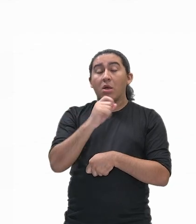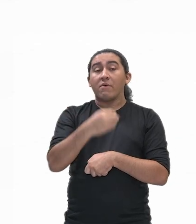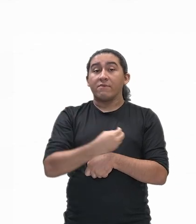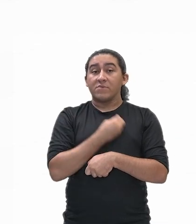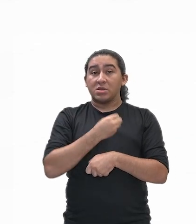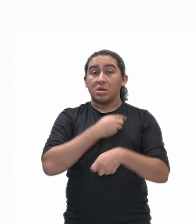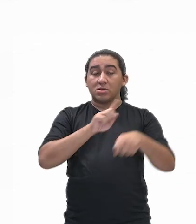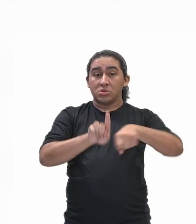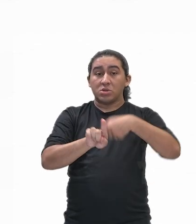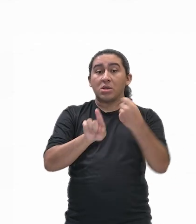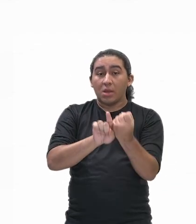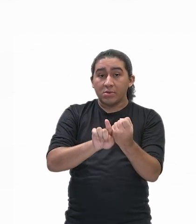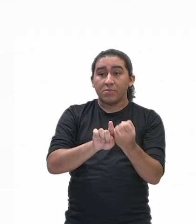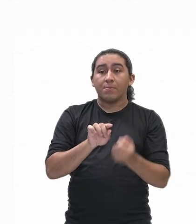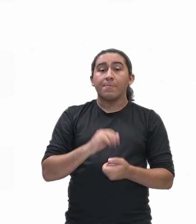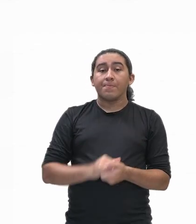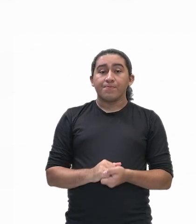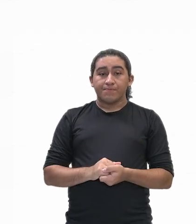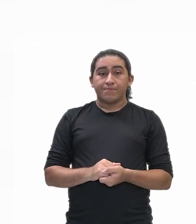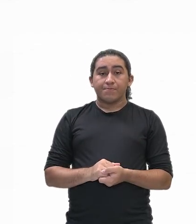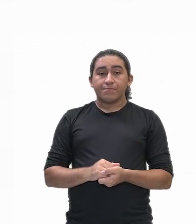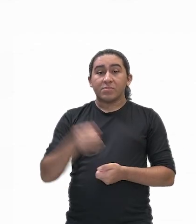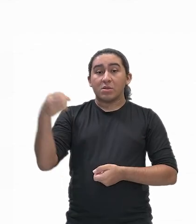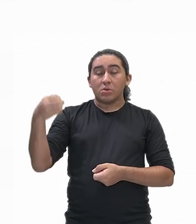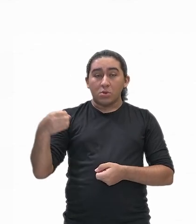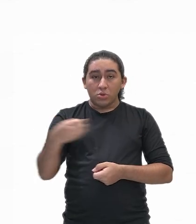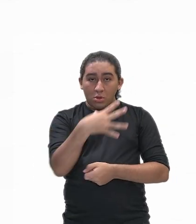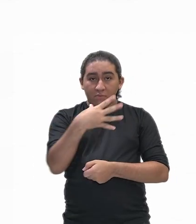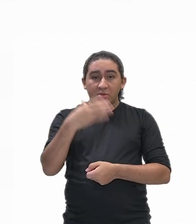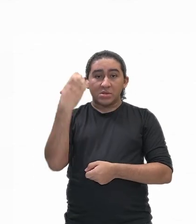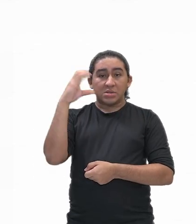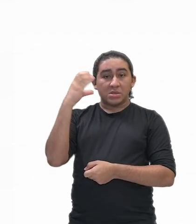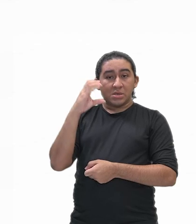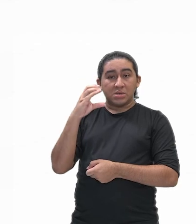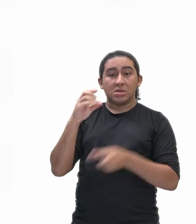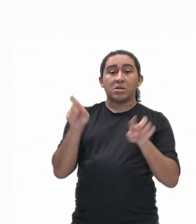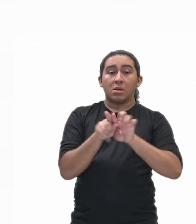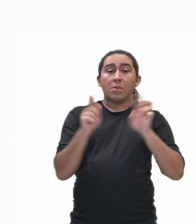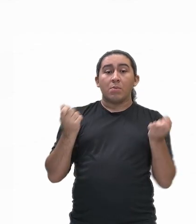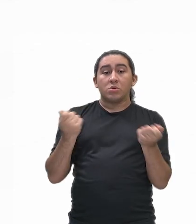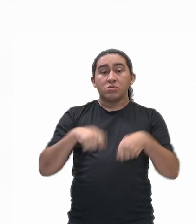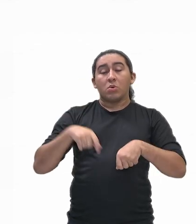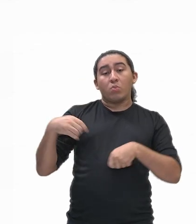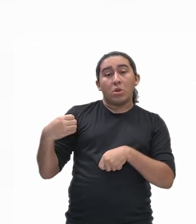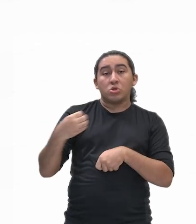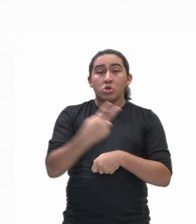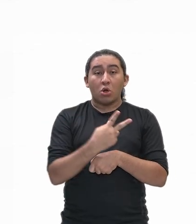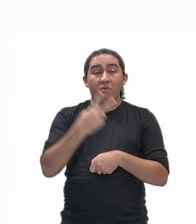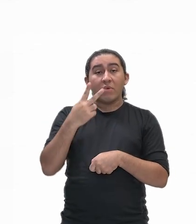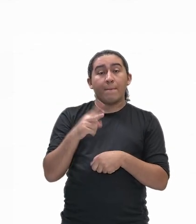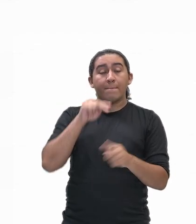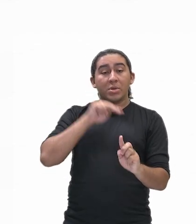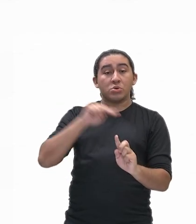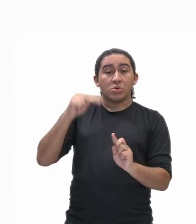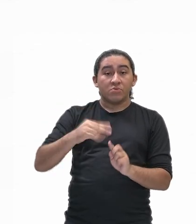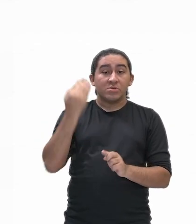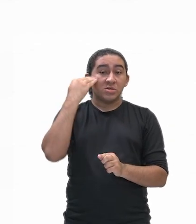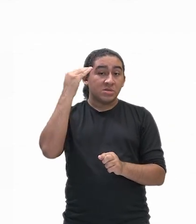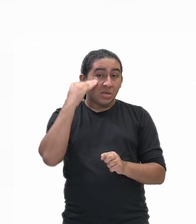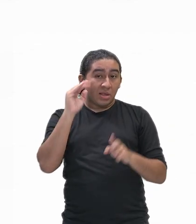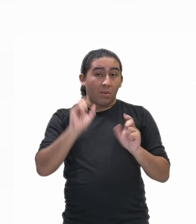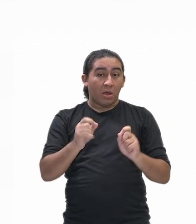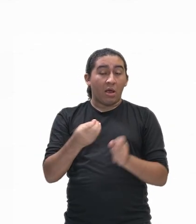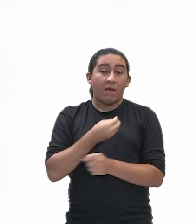realidade social. O surgimento da ciência possibilitou uma nova leitura e